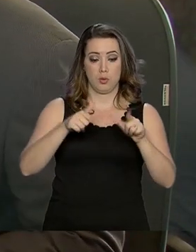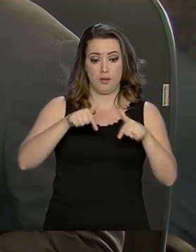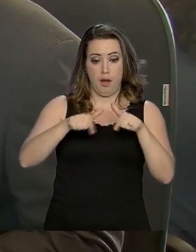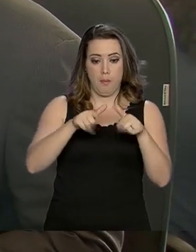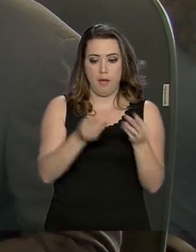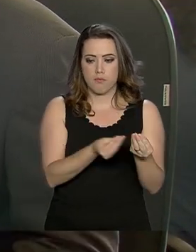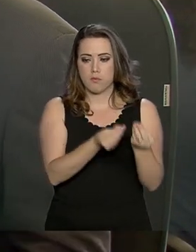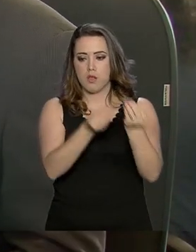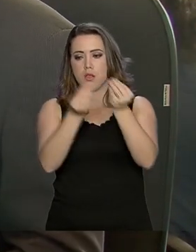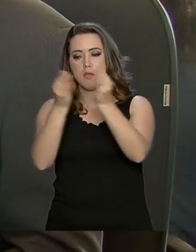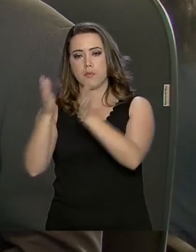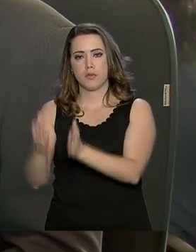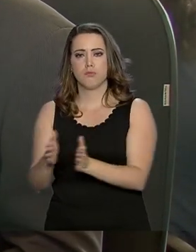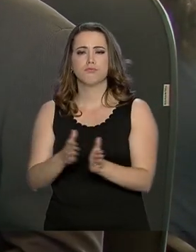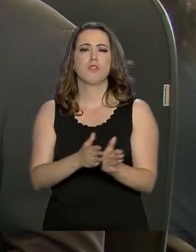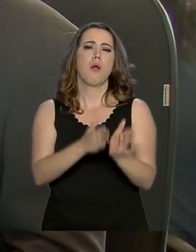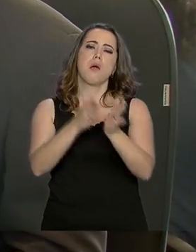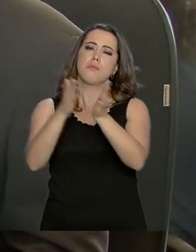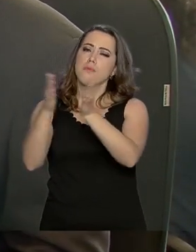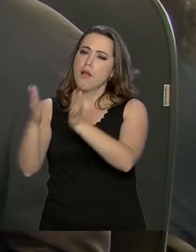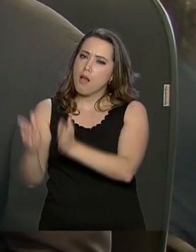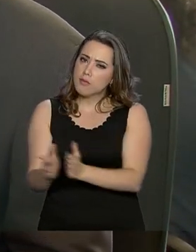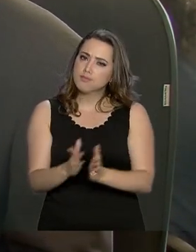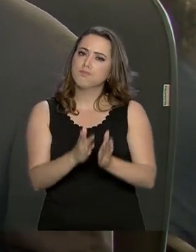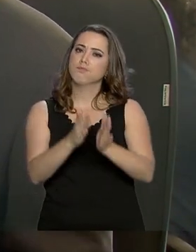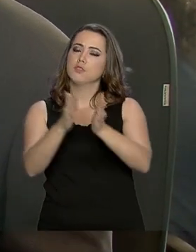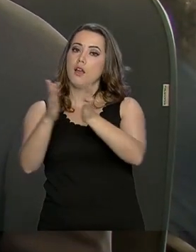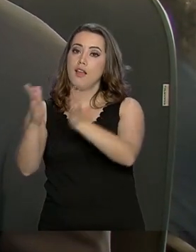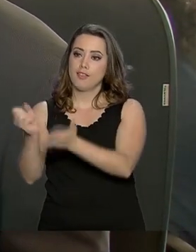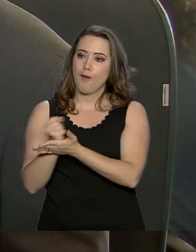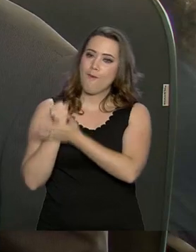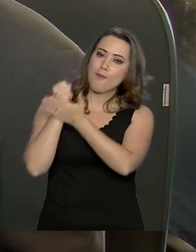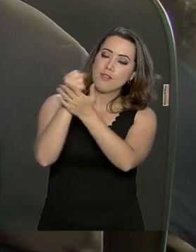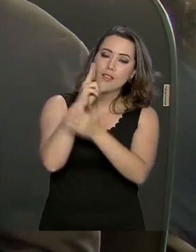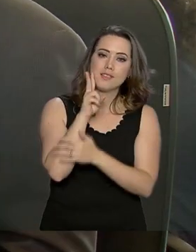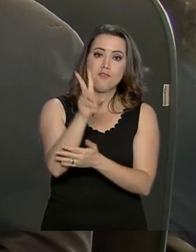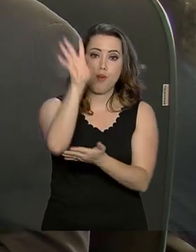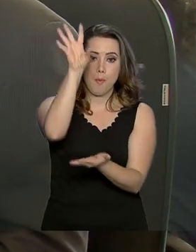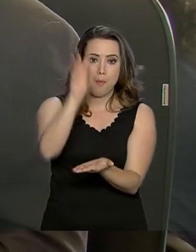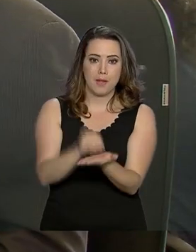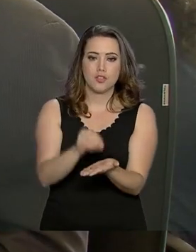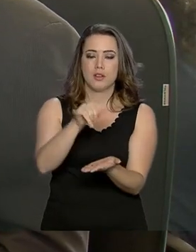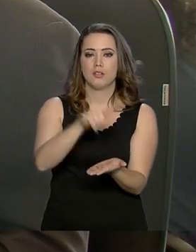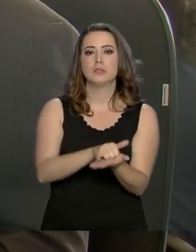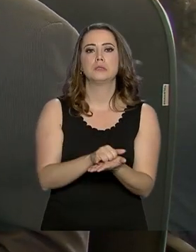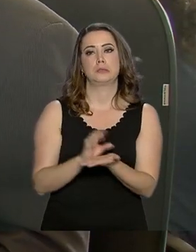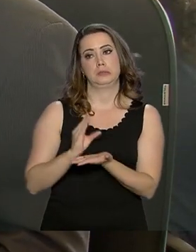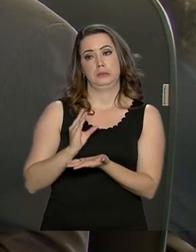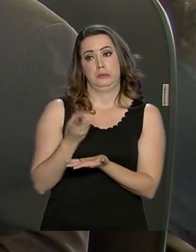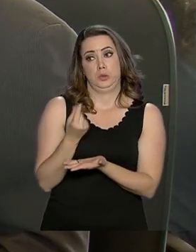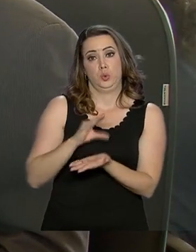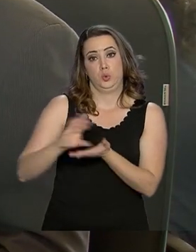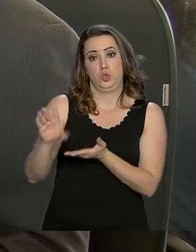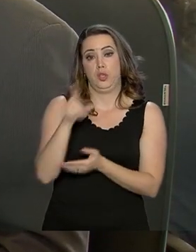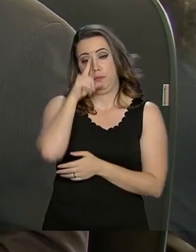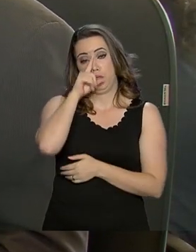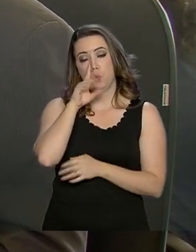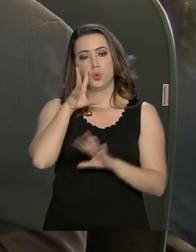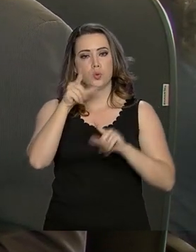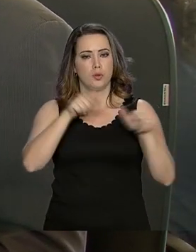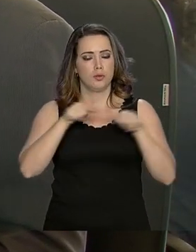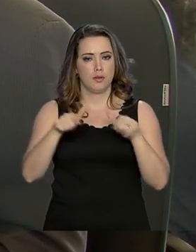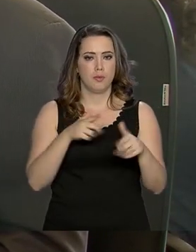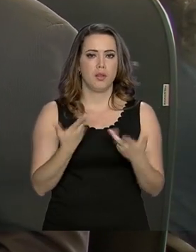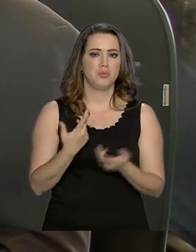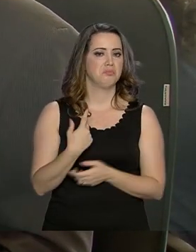inúmeras etapas até que o jogo fique disponível nas plataformas é um investimento de risco porque todo o trabalho e dinheiro